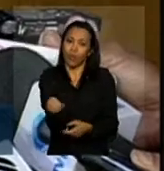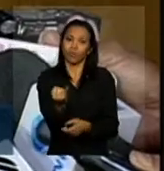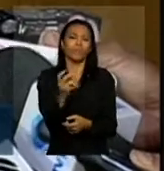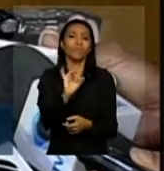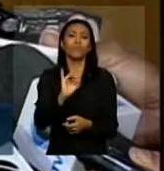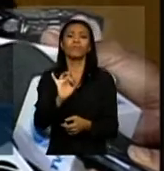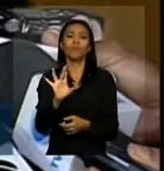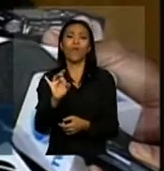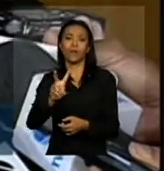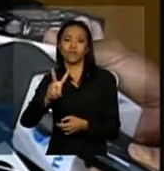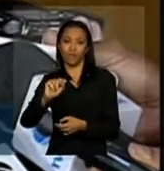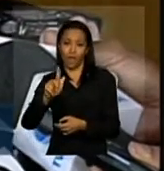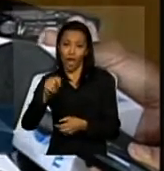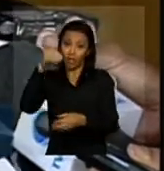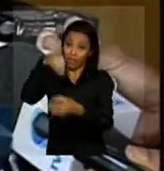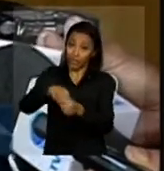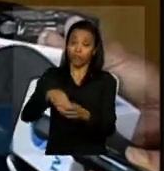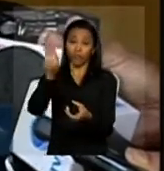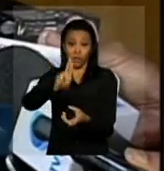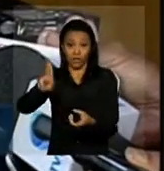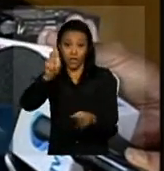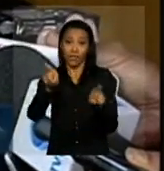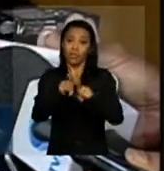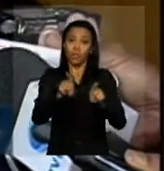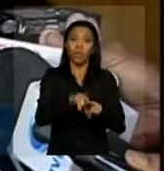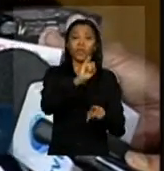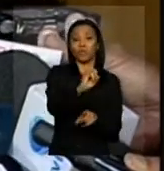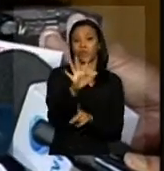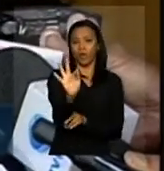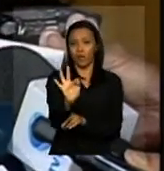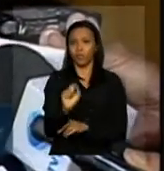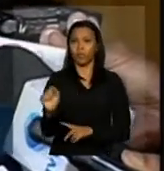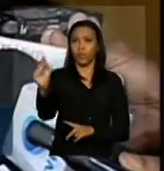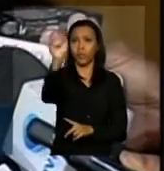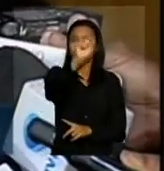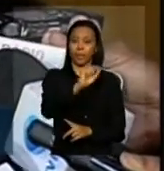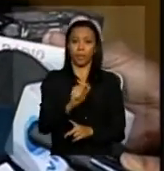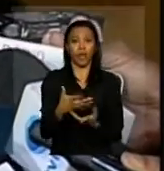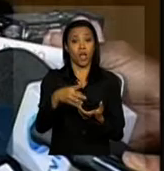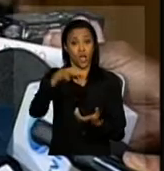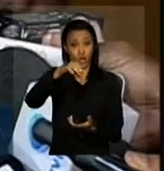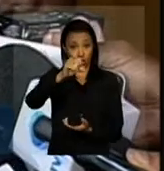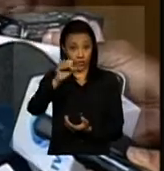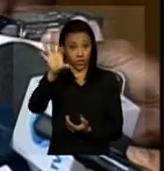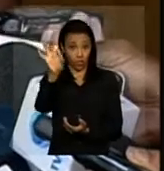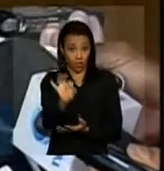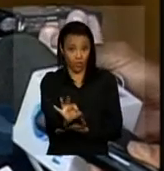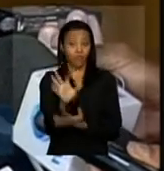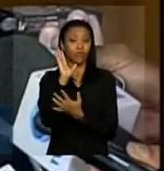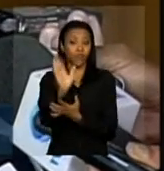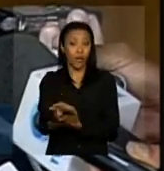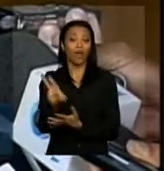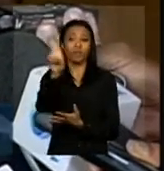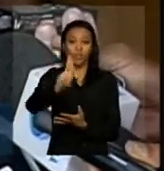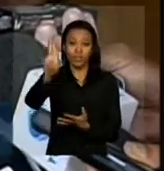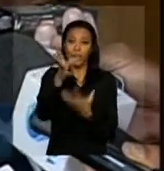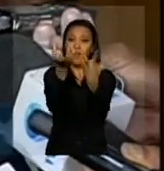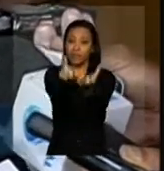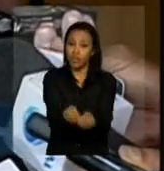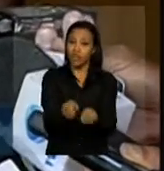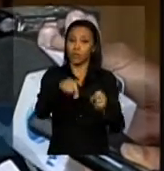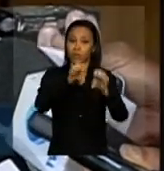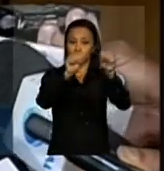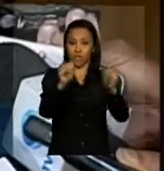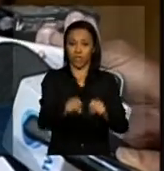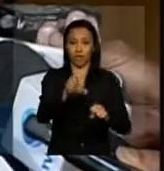vagas das universidades federais, institutos federais, 100% dos institutos federais já estão no Enem, 90% das universidades já estão no SISU,